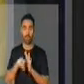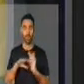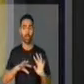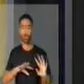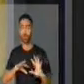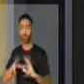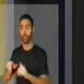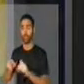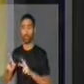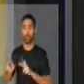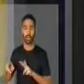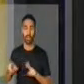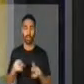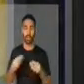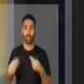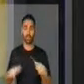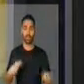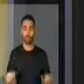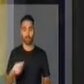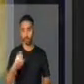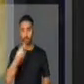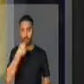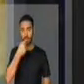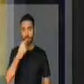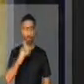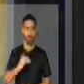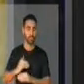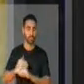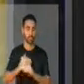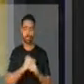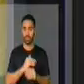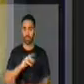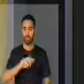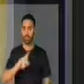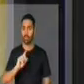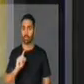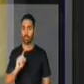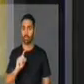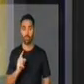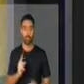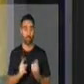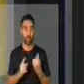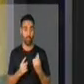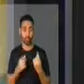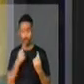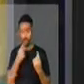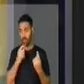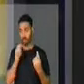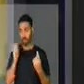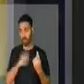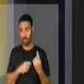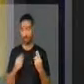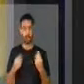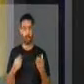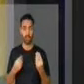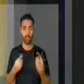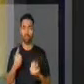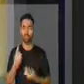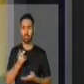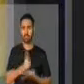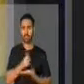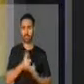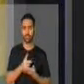Não existe mais aquele conceito, ou essa não é a tendência da oncologia, de existir um único medicamento que todos os pacientes com determinado tipo de câncer vão ter que